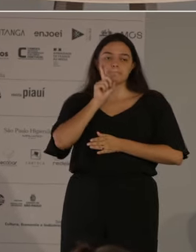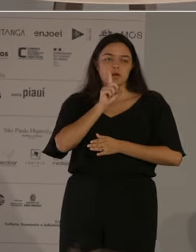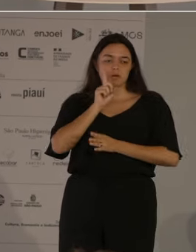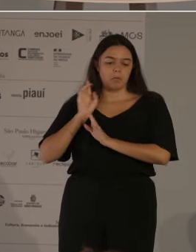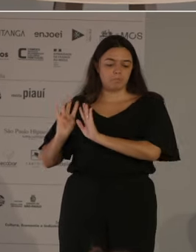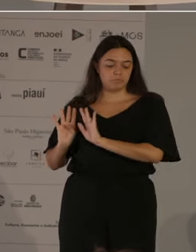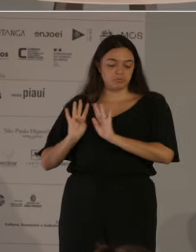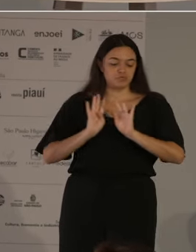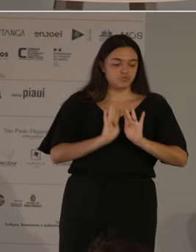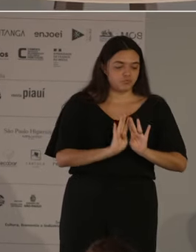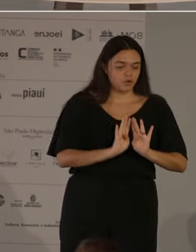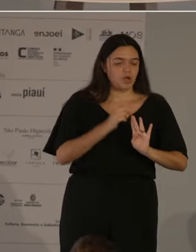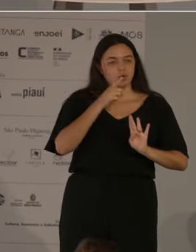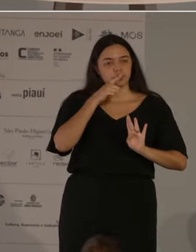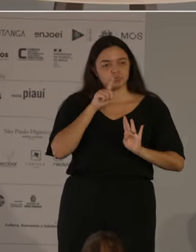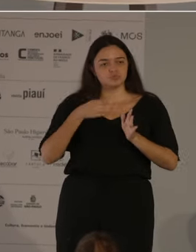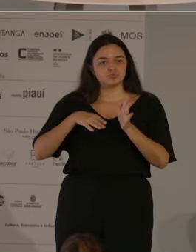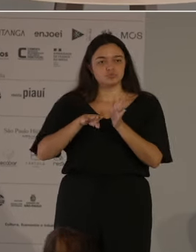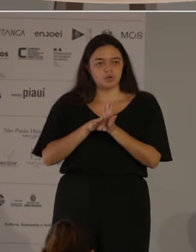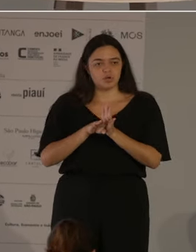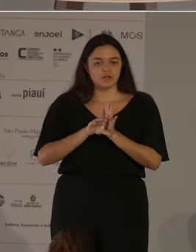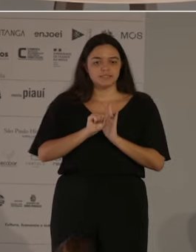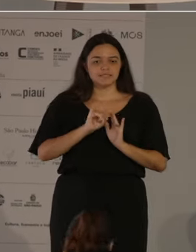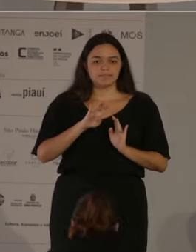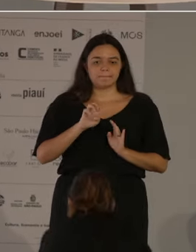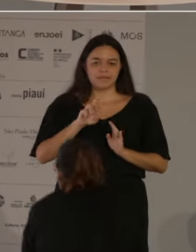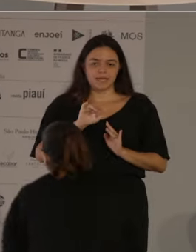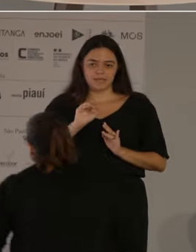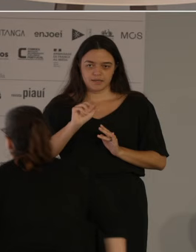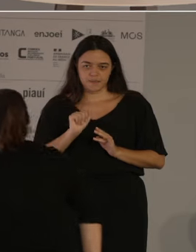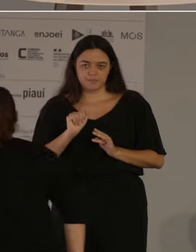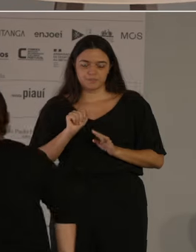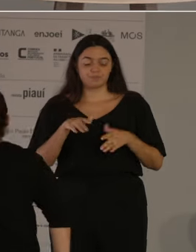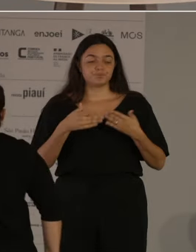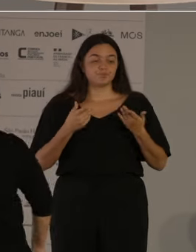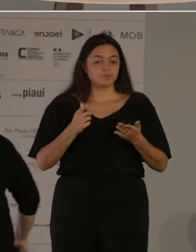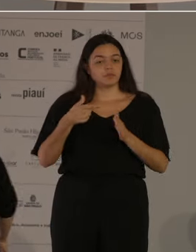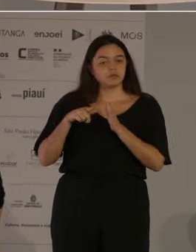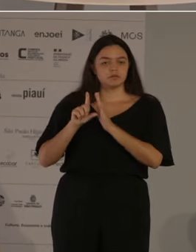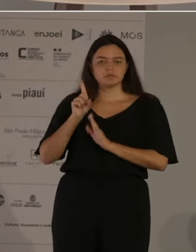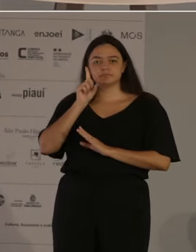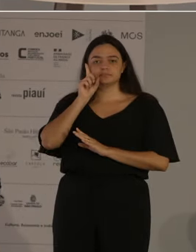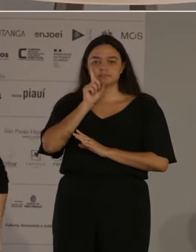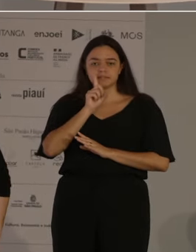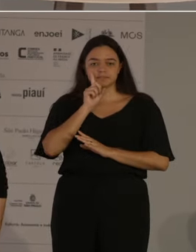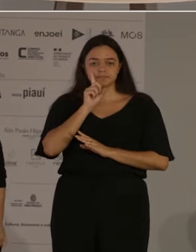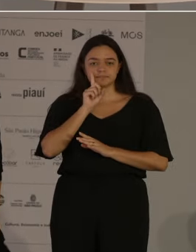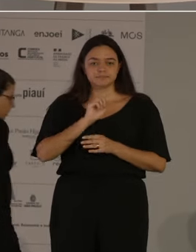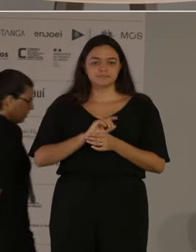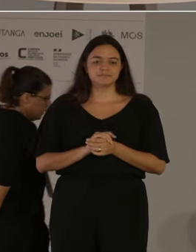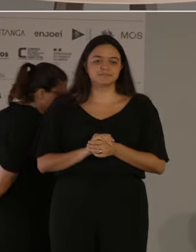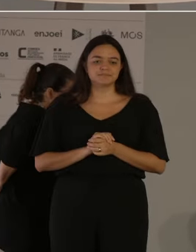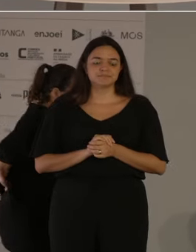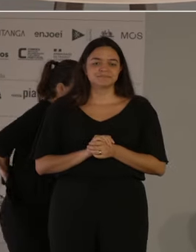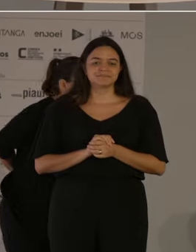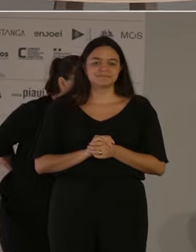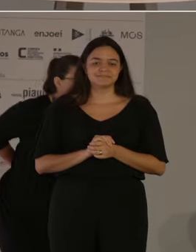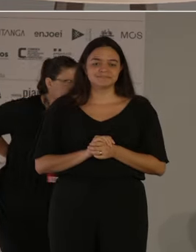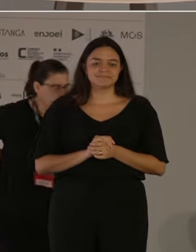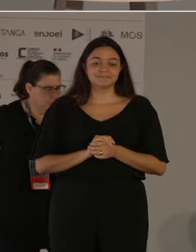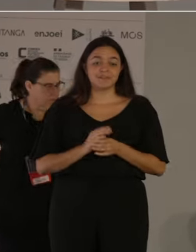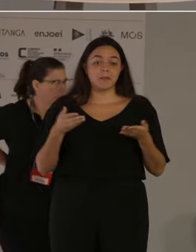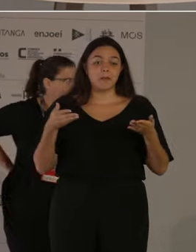chegaram pela Sibéria. Então, enfim, antes de sermos americanos, éramos asiáticos. E aí,